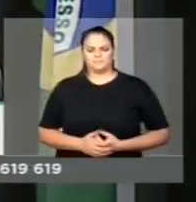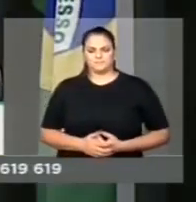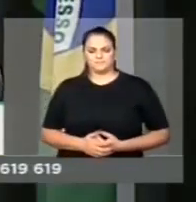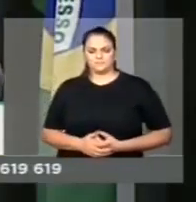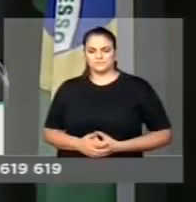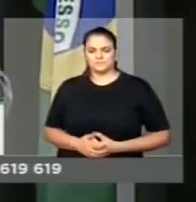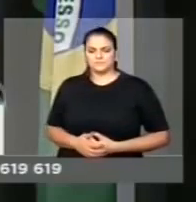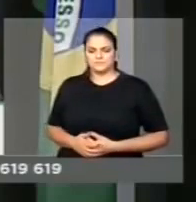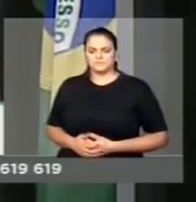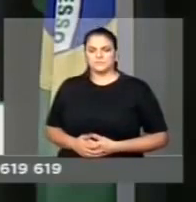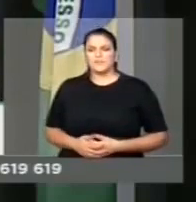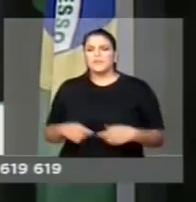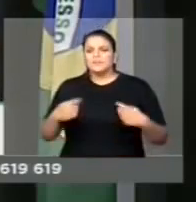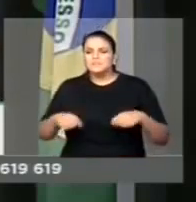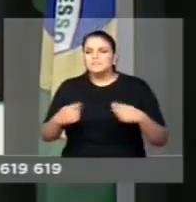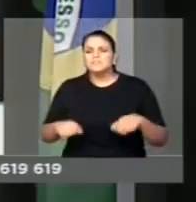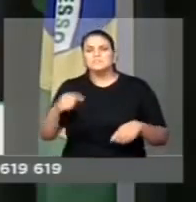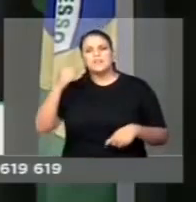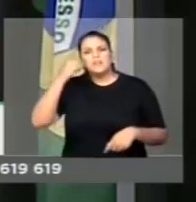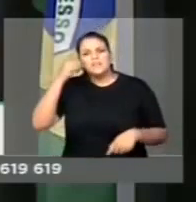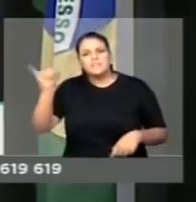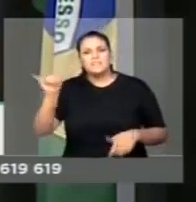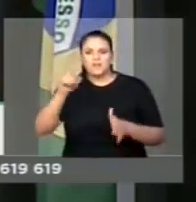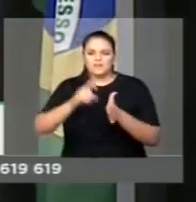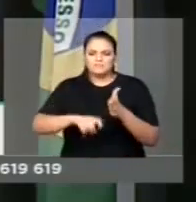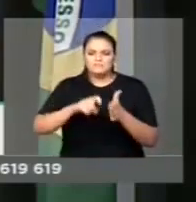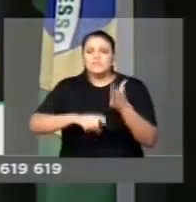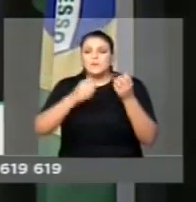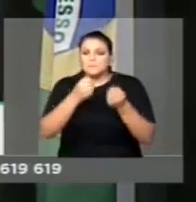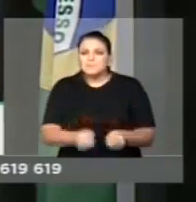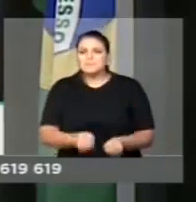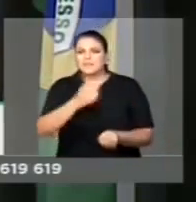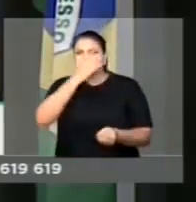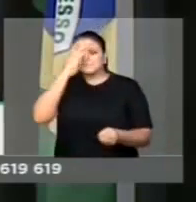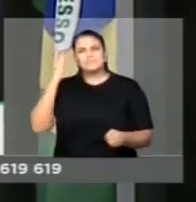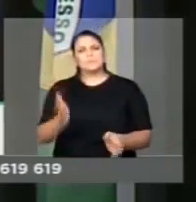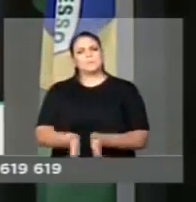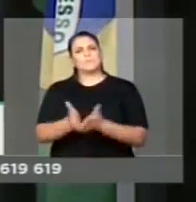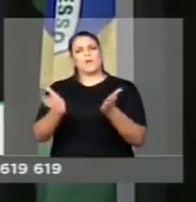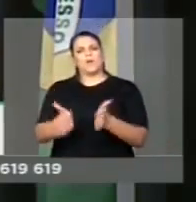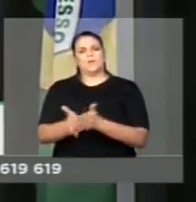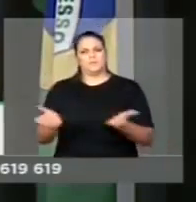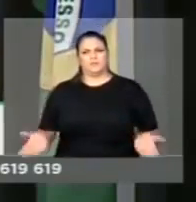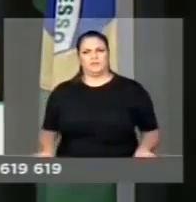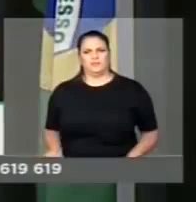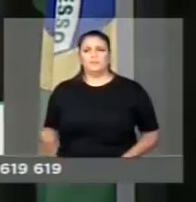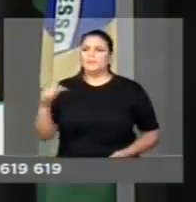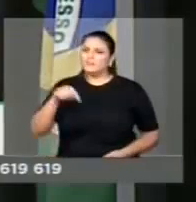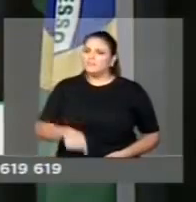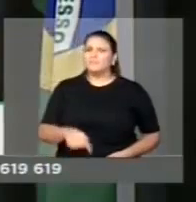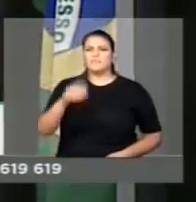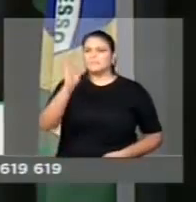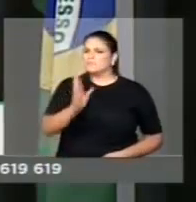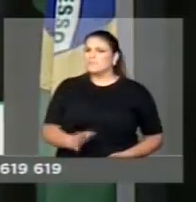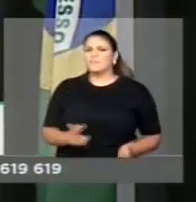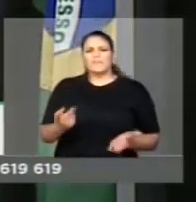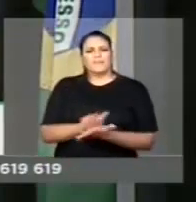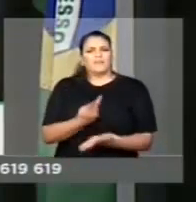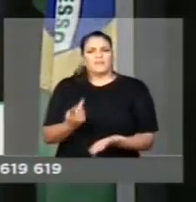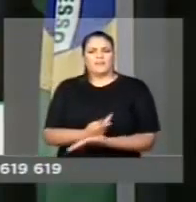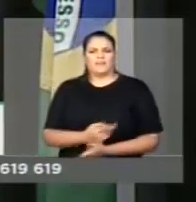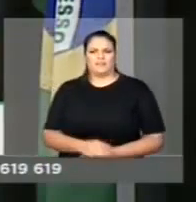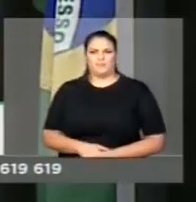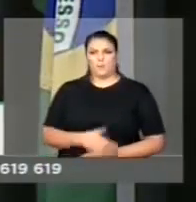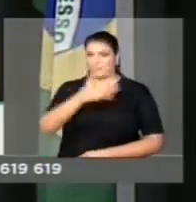para cima dos mais pobres. Esse é um problema gravíssimo. O trabalhador brasileiro, segundo